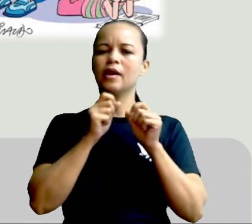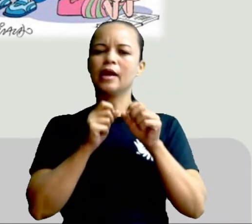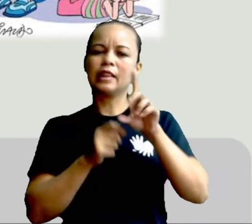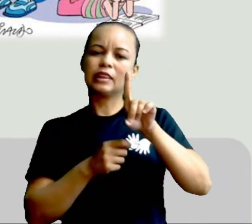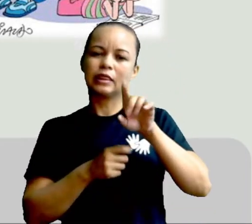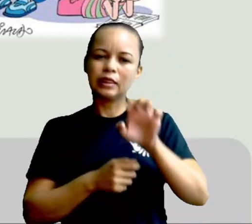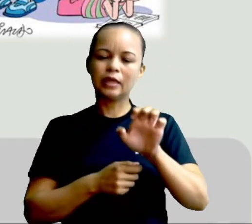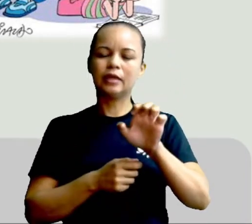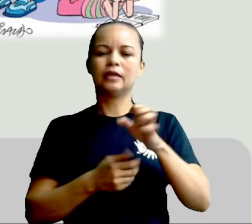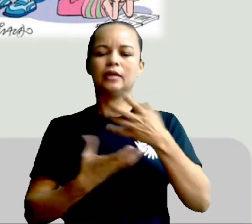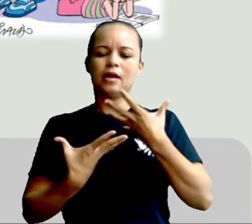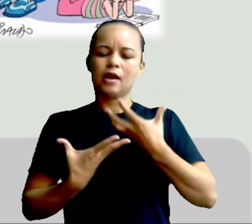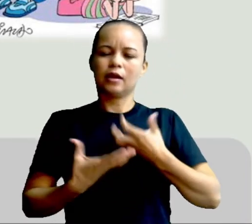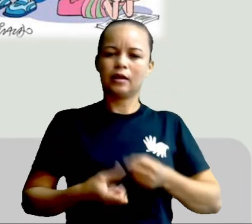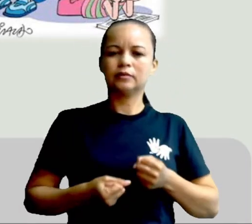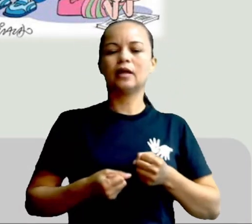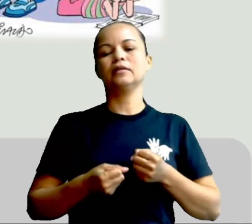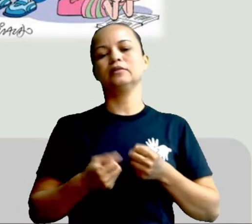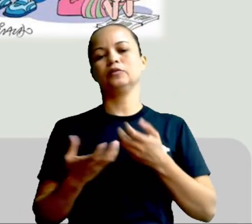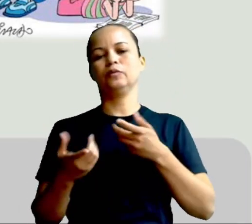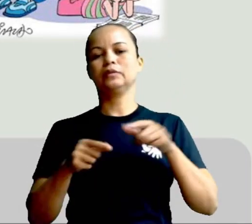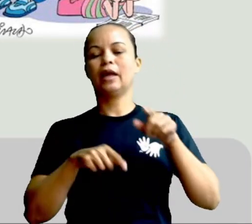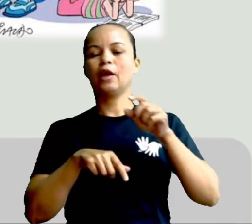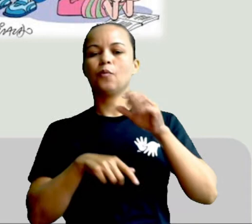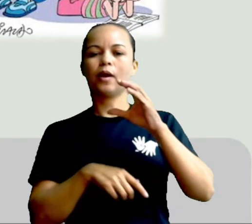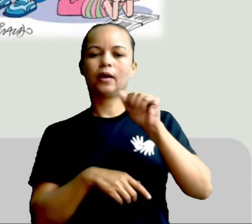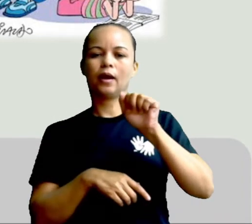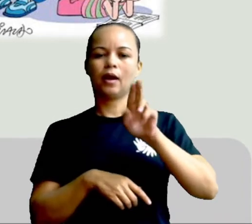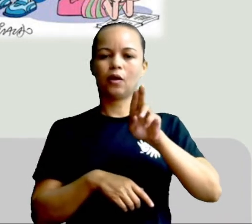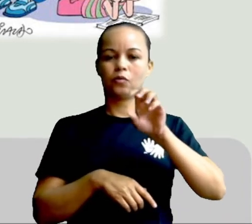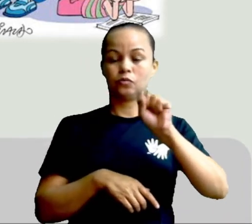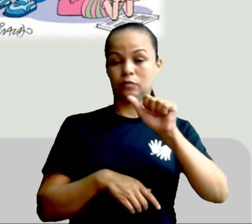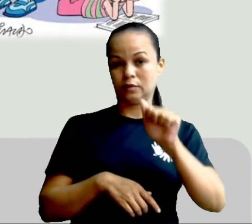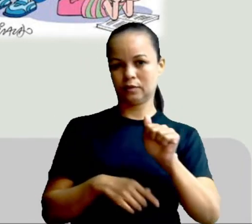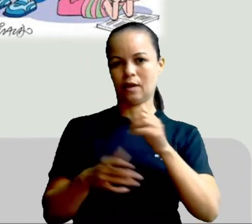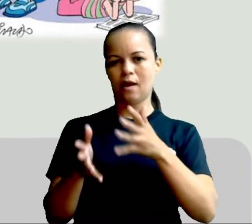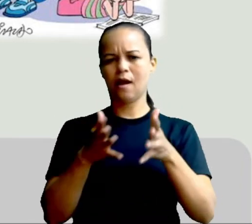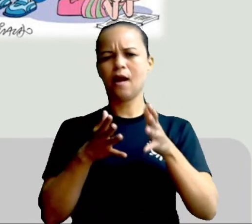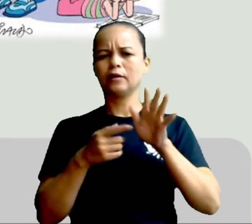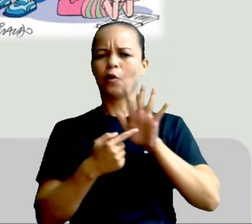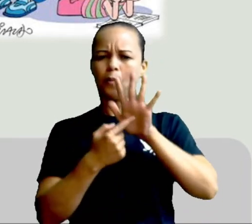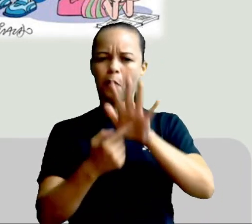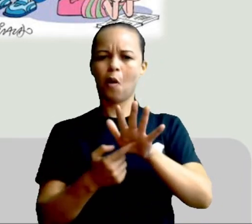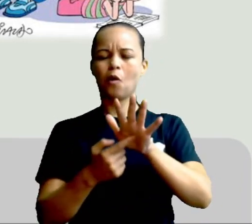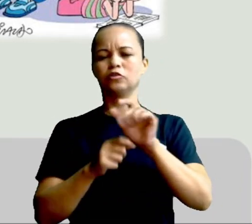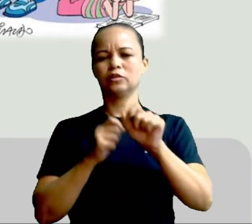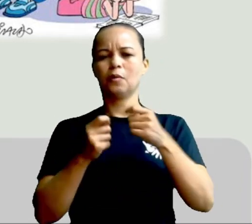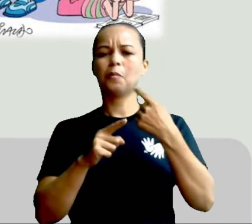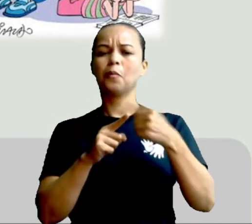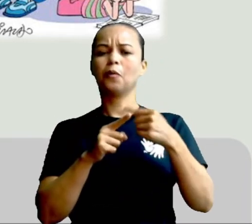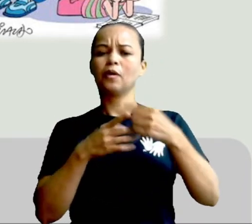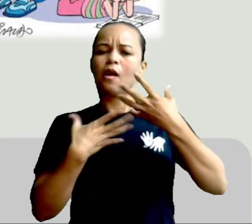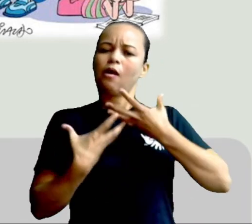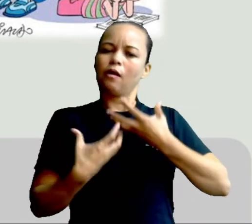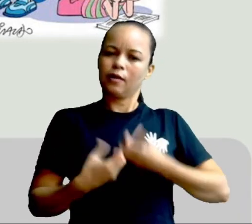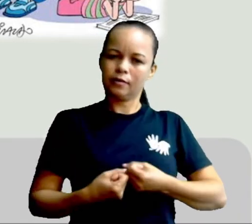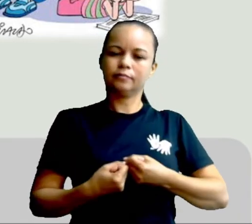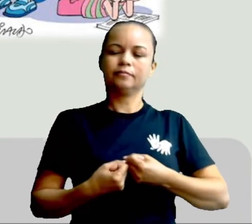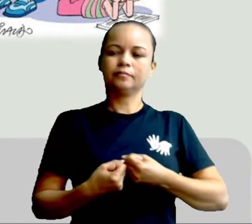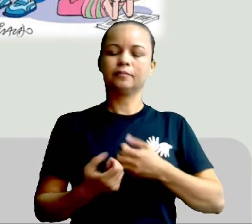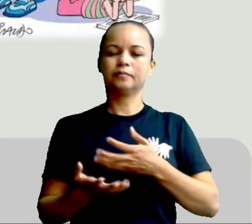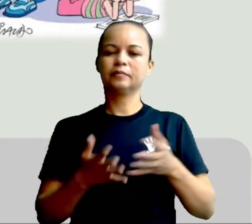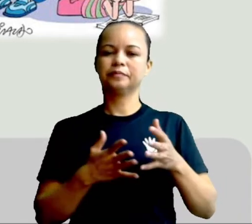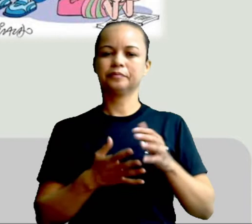de cansaço, ó. Temos aí uma causa, o motivo pelo qual eles dormem, no caso aí, porque eles estão cansados.